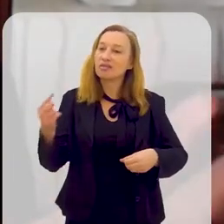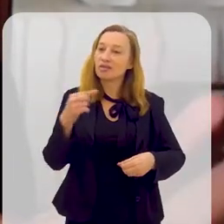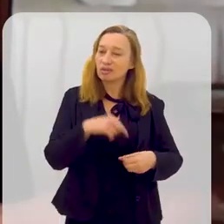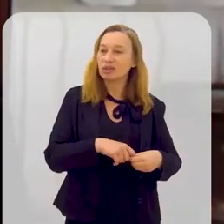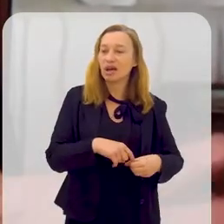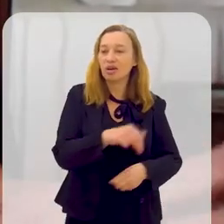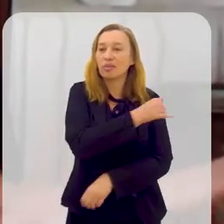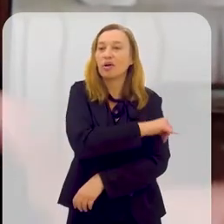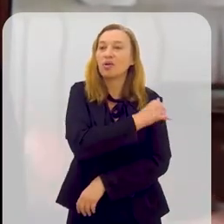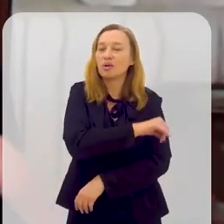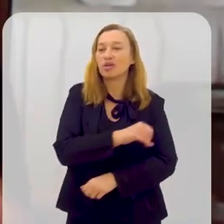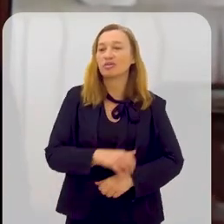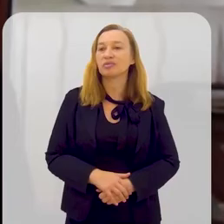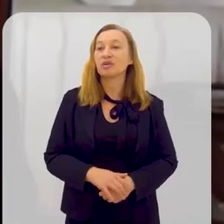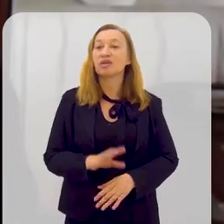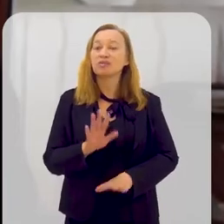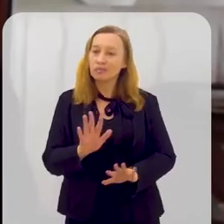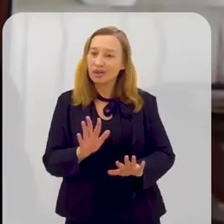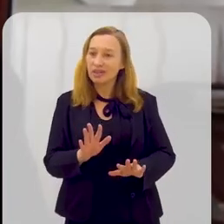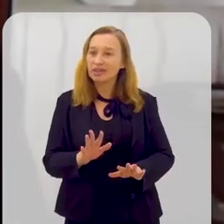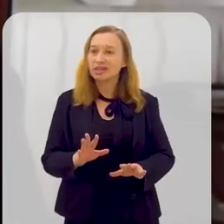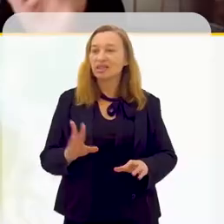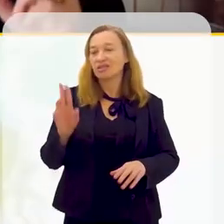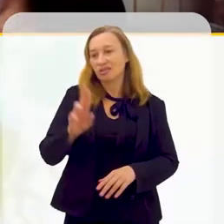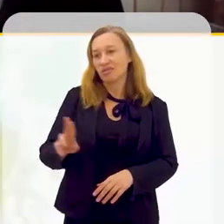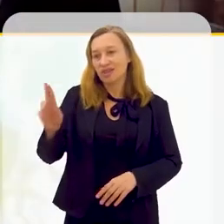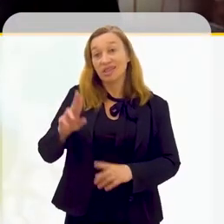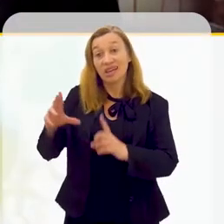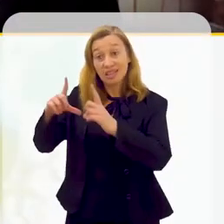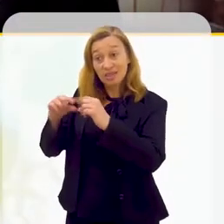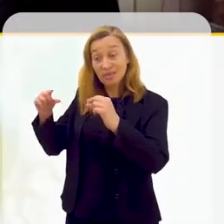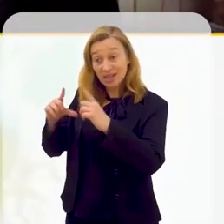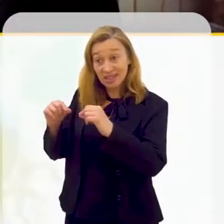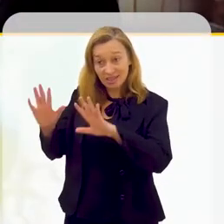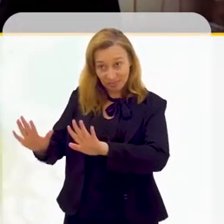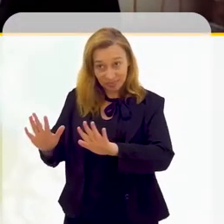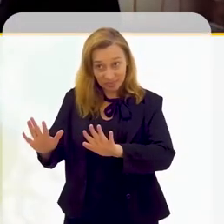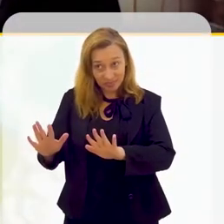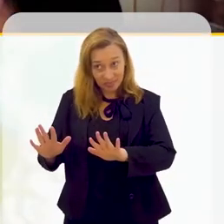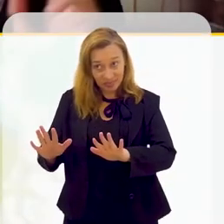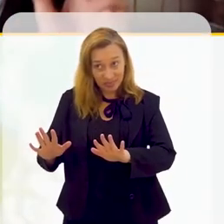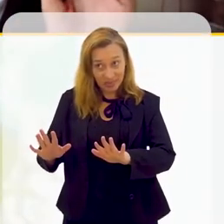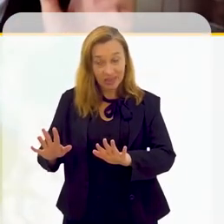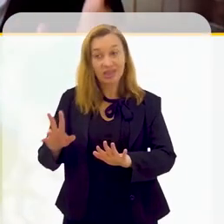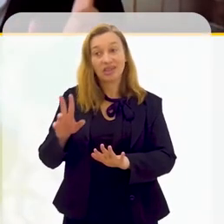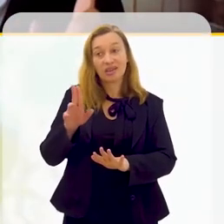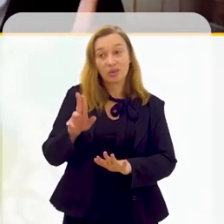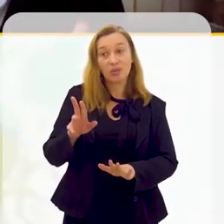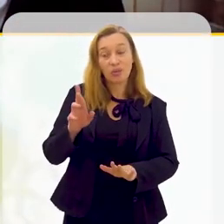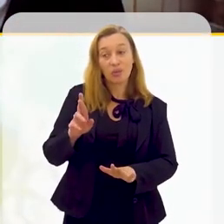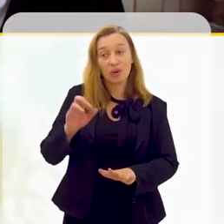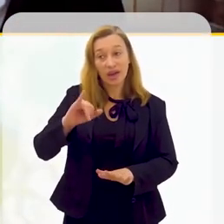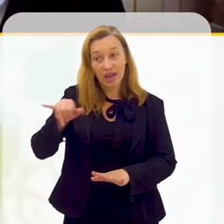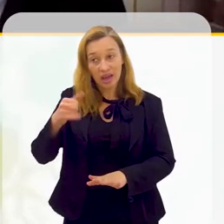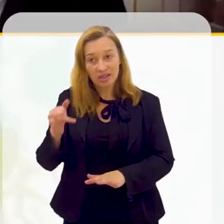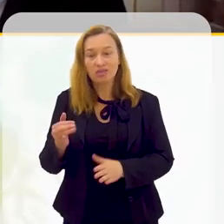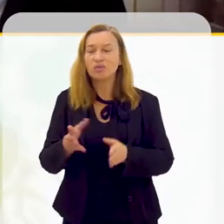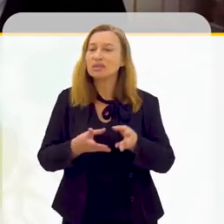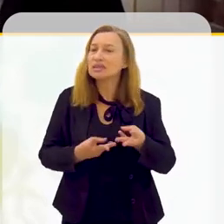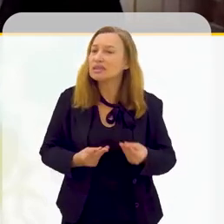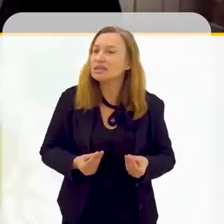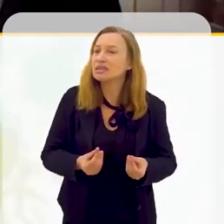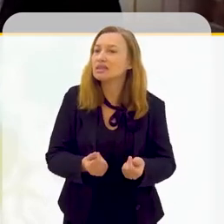o rio que é a minha cidade base né já na Universidade de Brasília aliás desde a UERJ